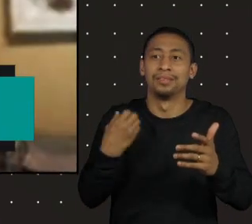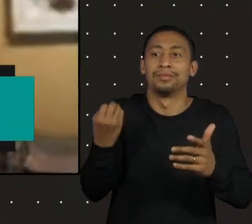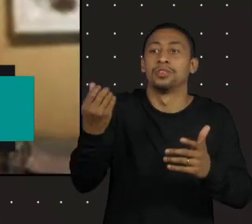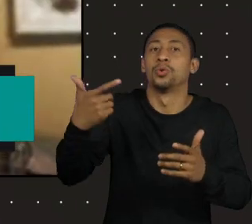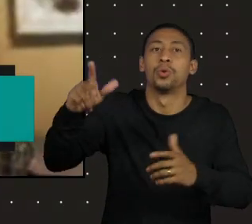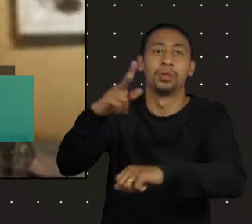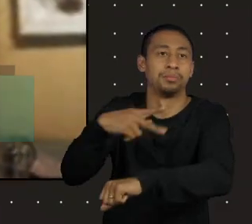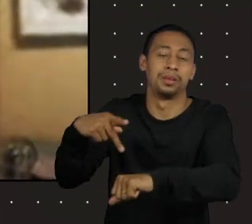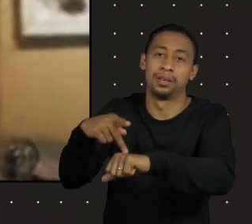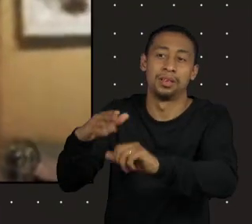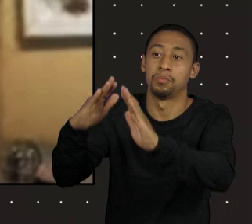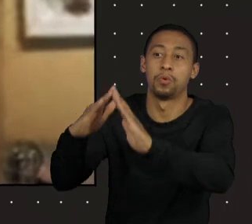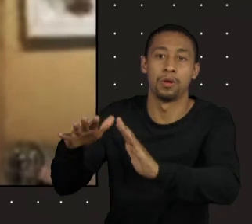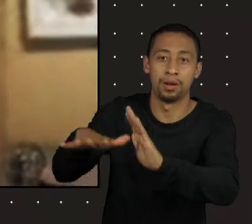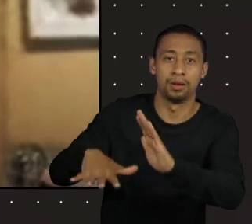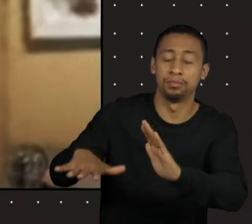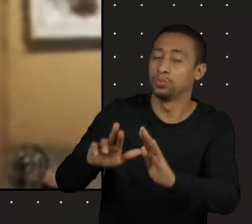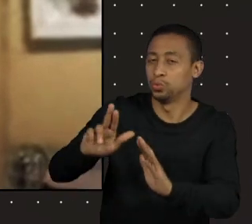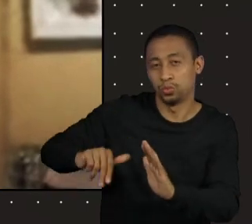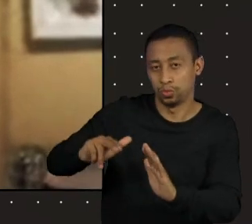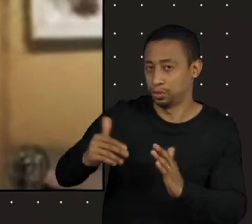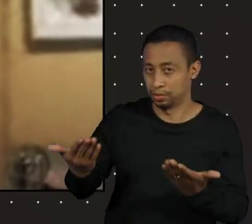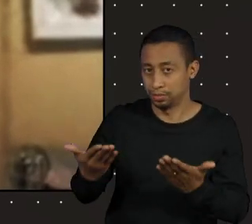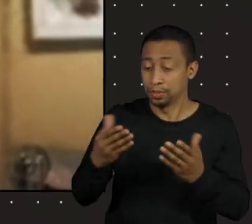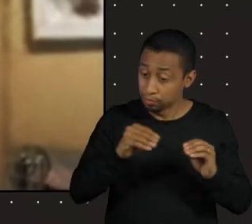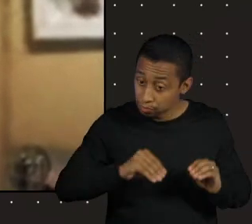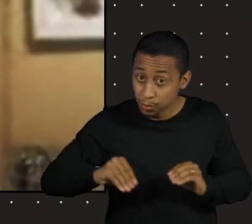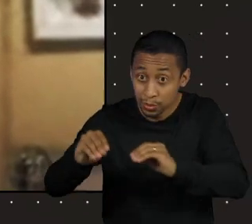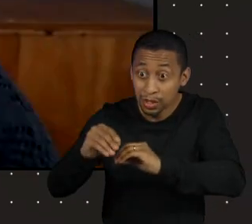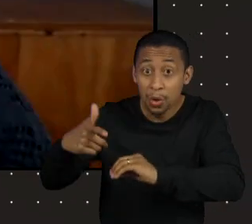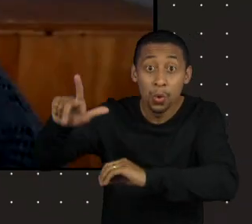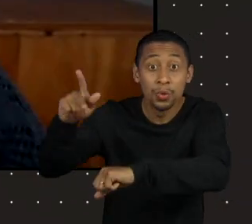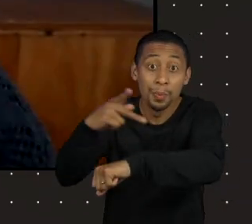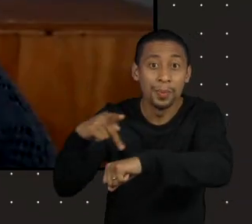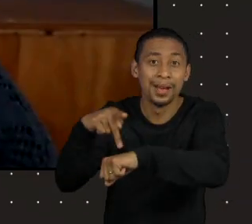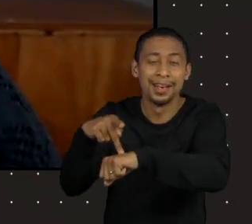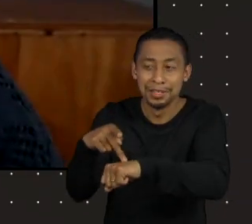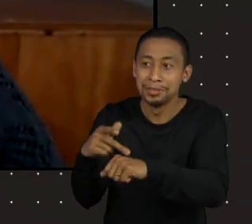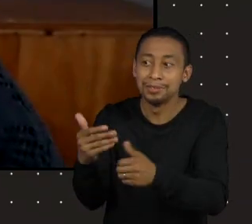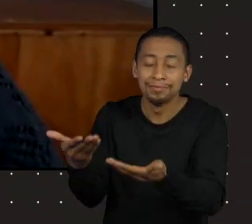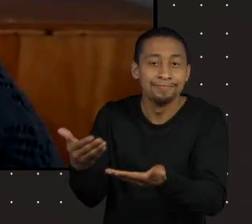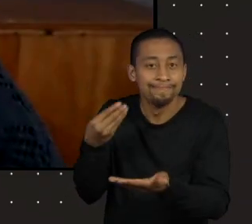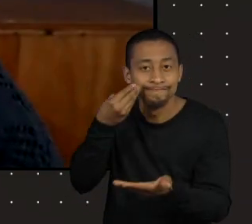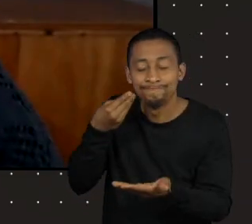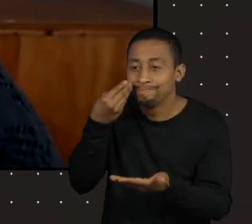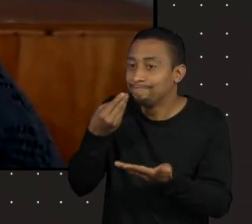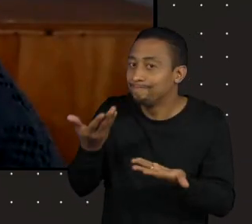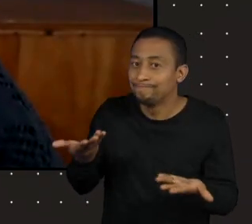fora, para mim, foi também uma experiência, morar num país diferente,